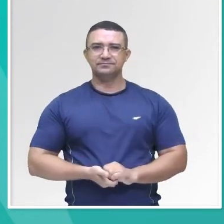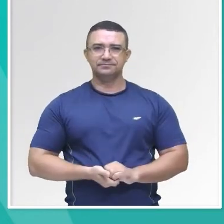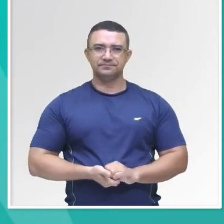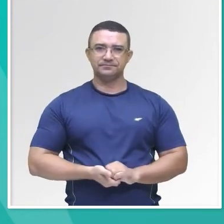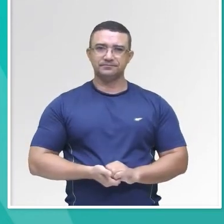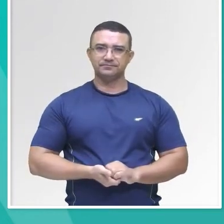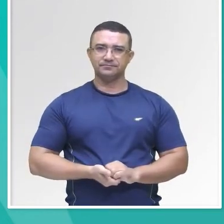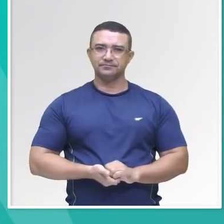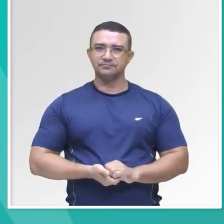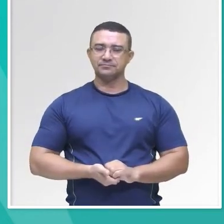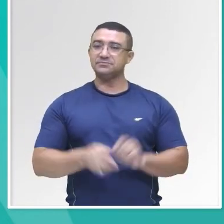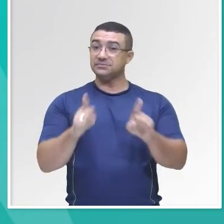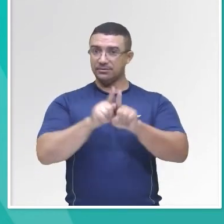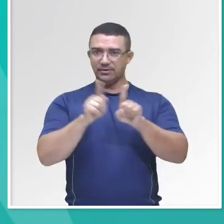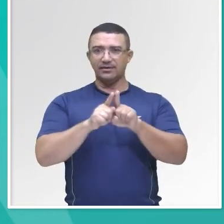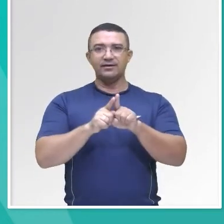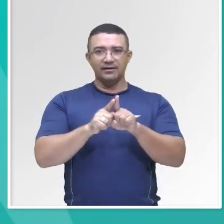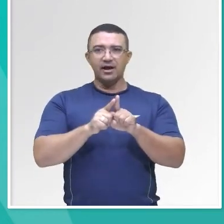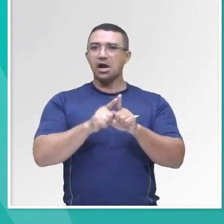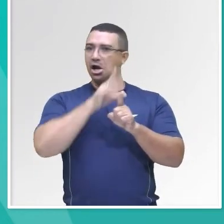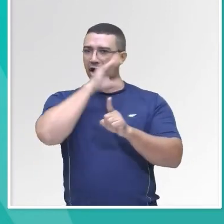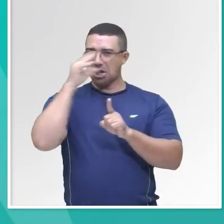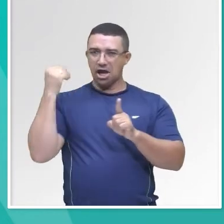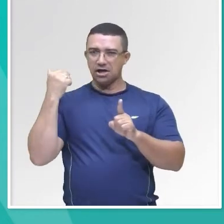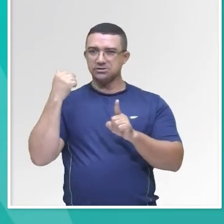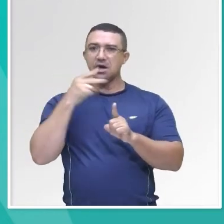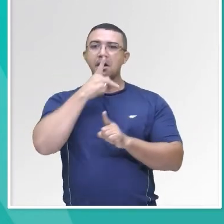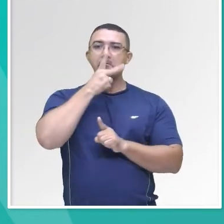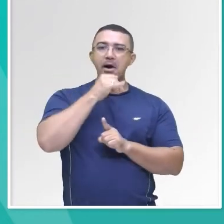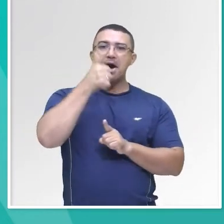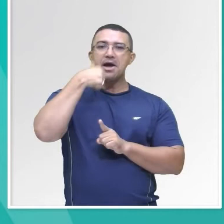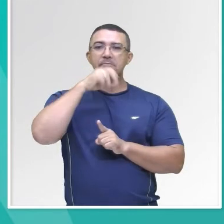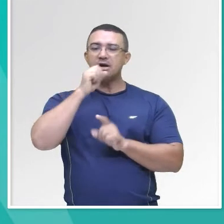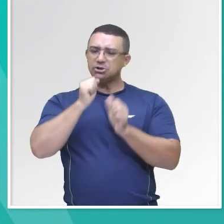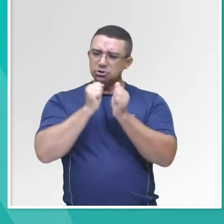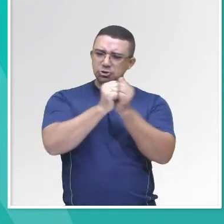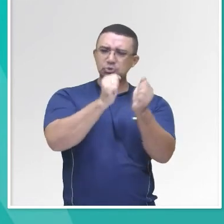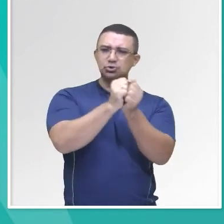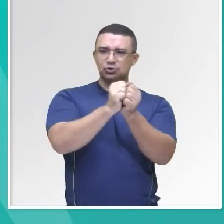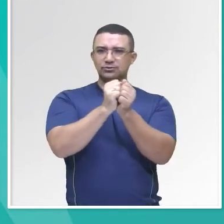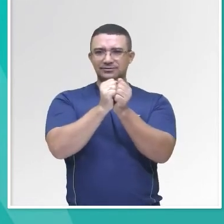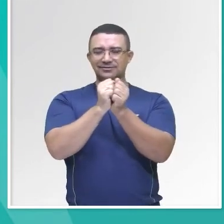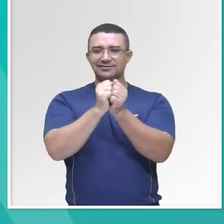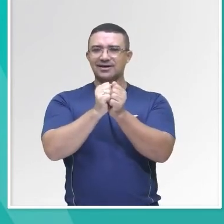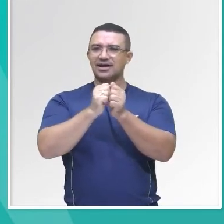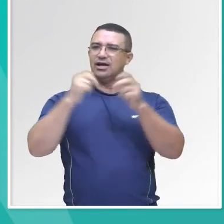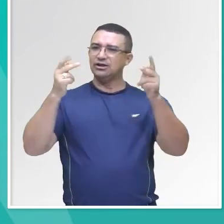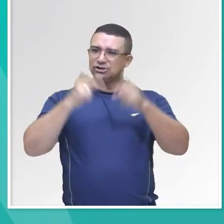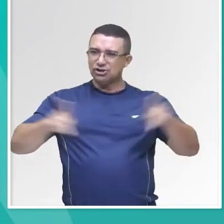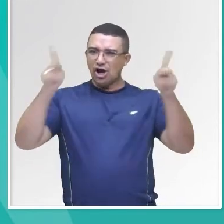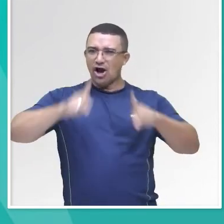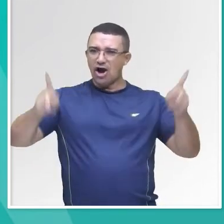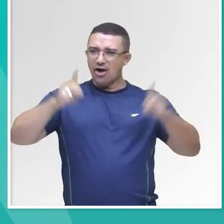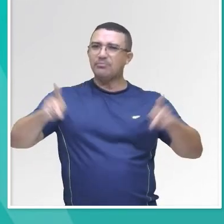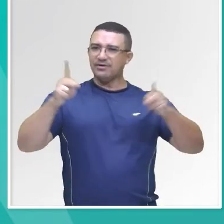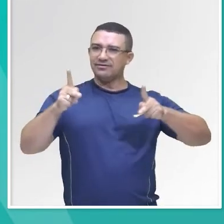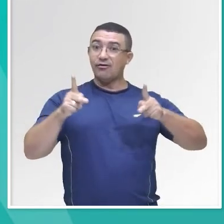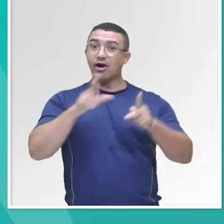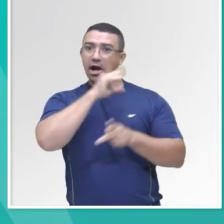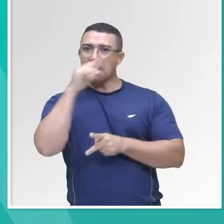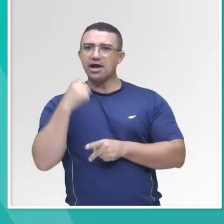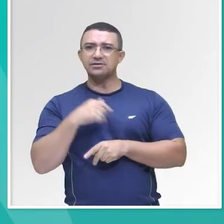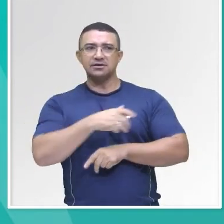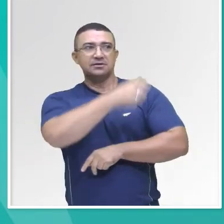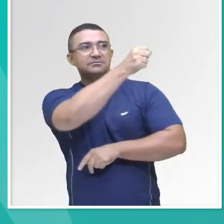Além disso, as crianças também influenciam nas compras de seus pais, tais como carro, casa, etc. Segundo